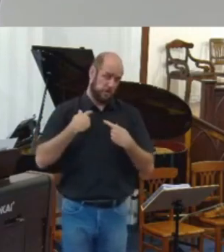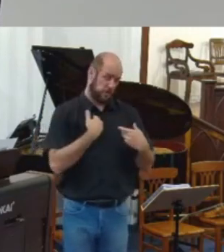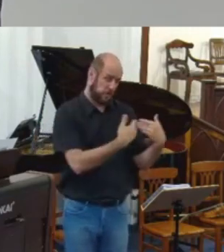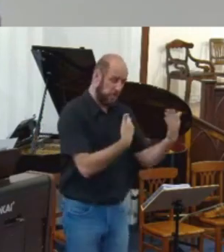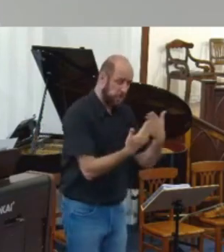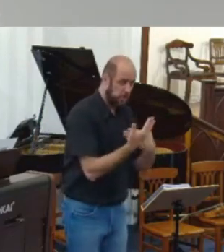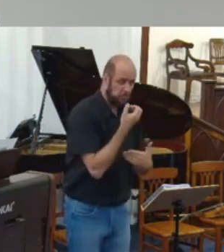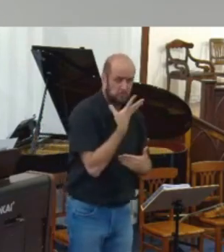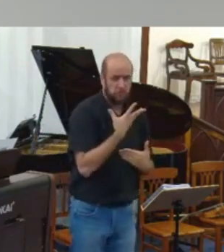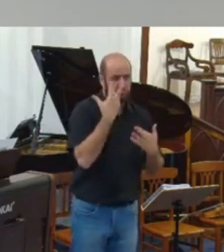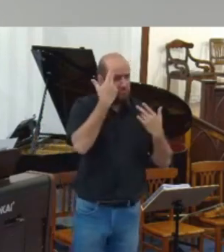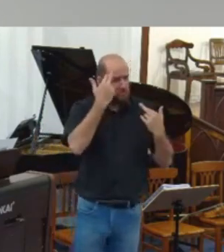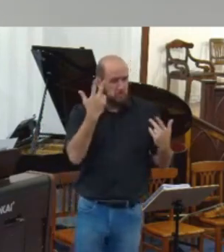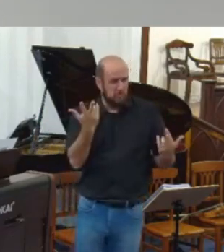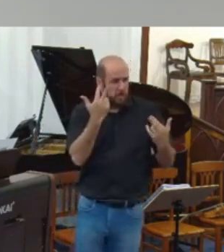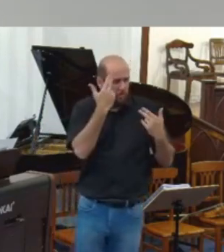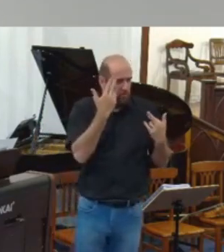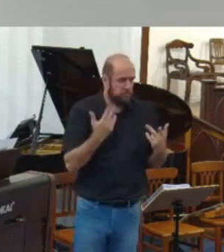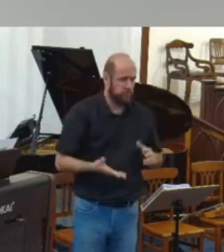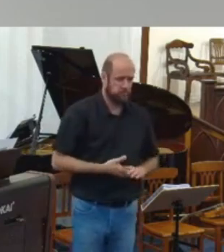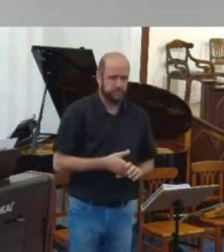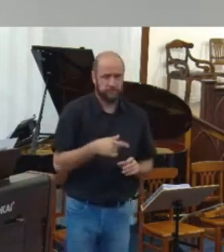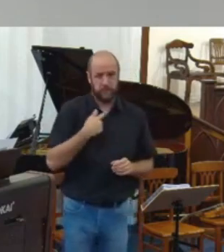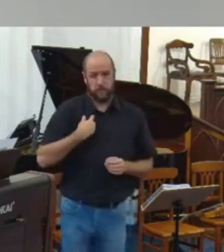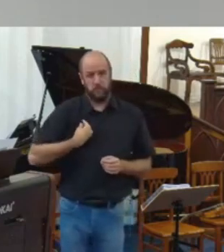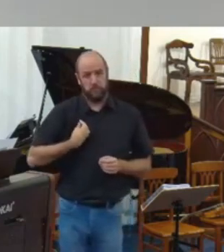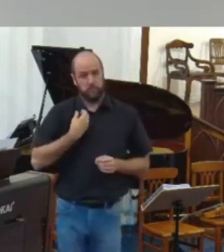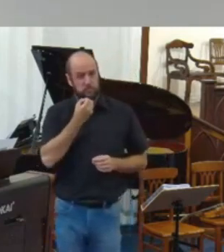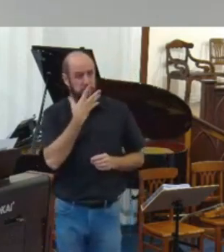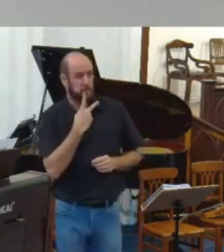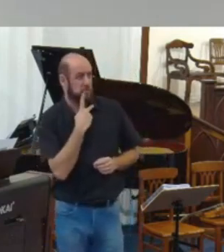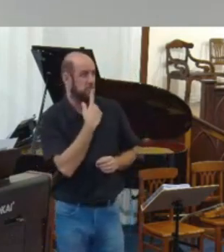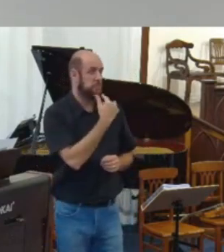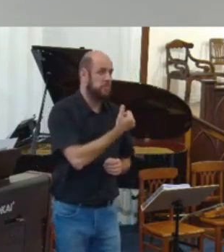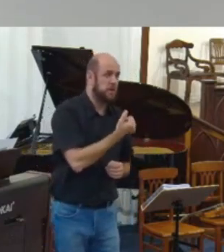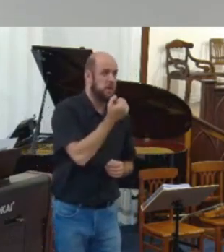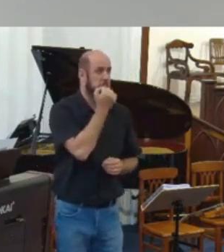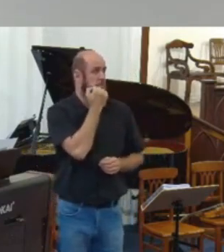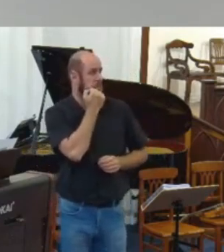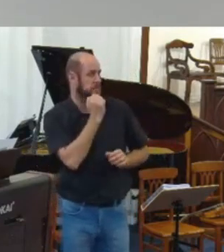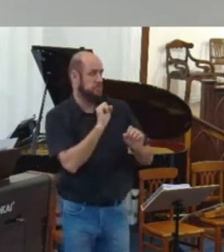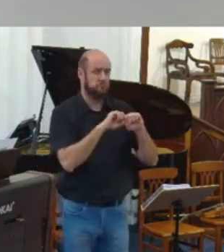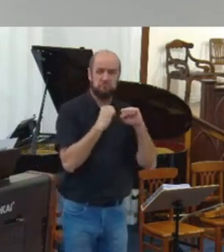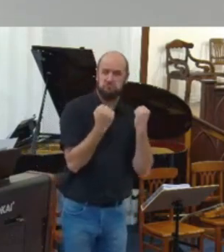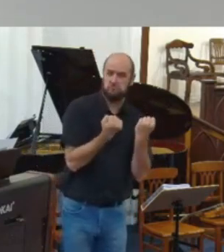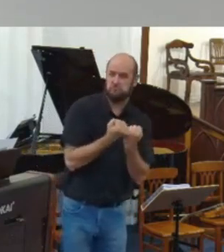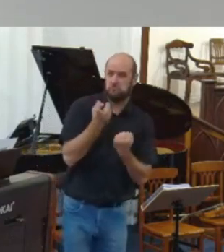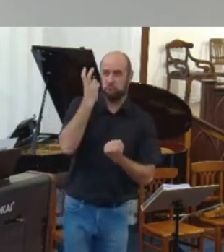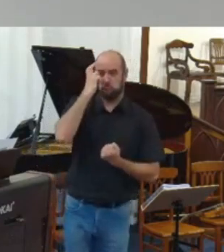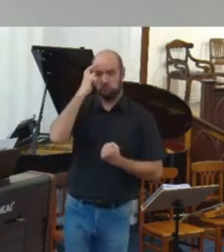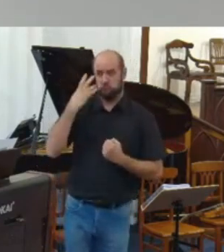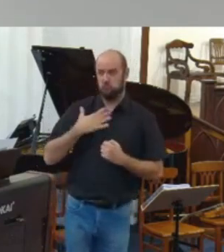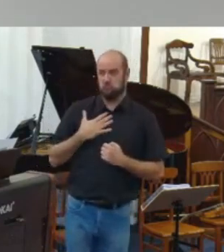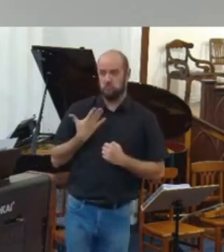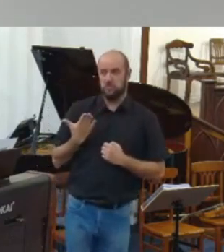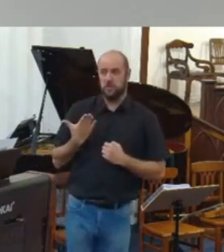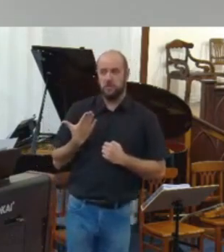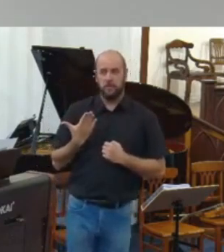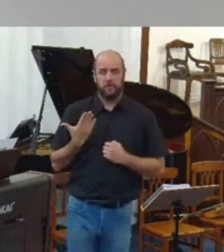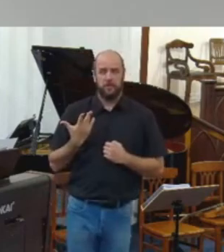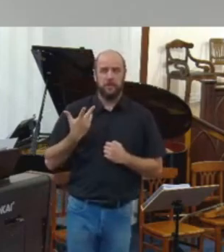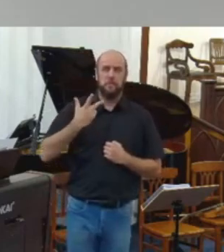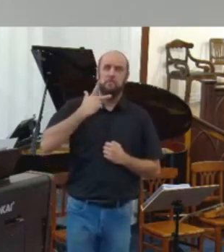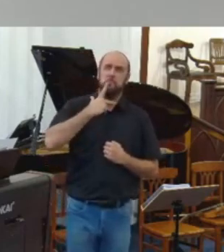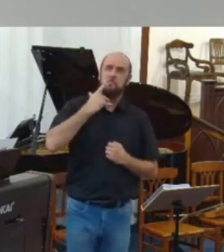normal. É assim como eu vivo bem com meu pai, vivo bem com a minha sociedade, com a minha cultura, assim o meu